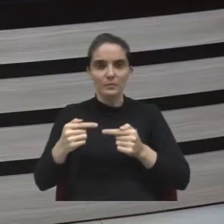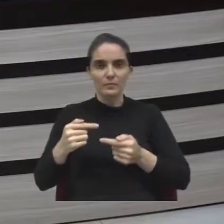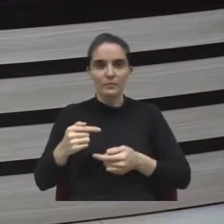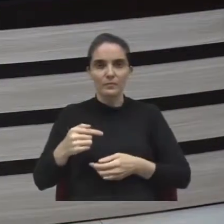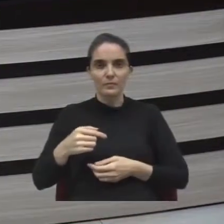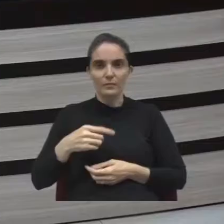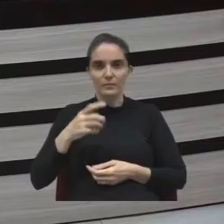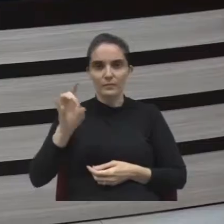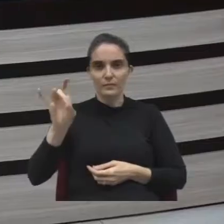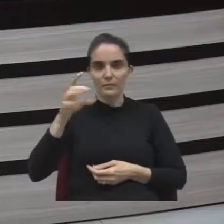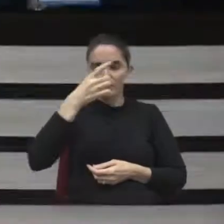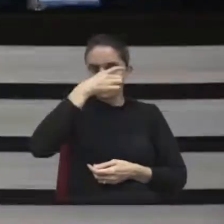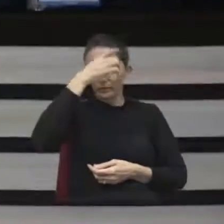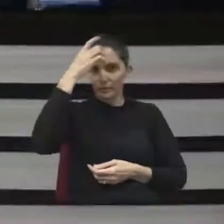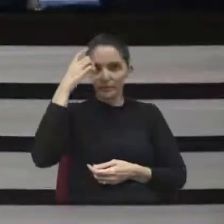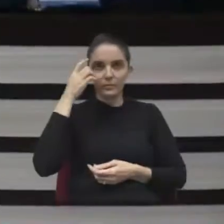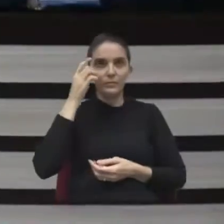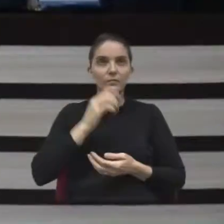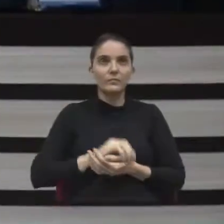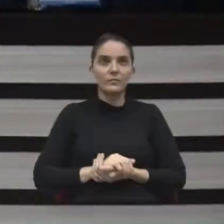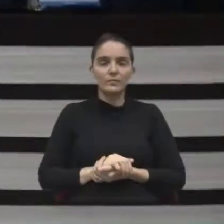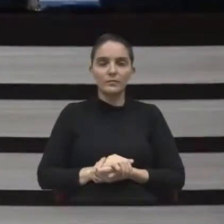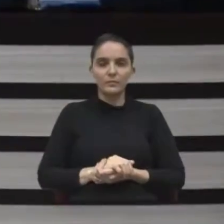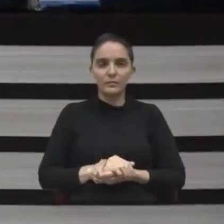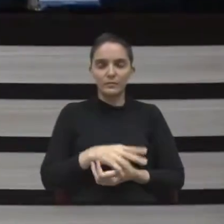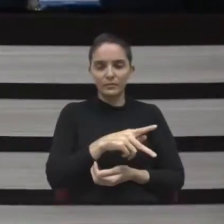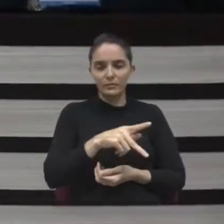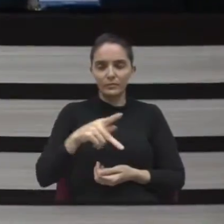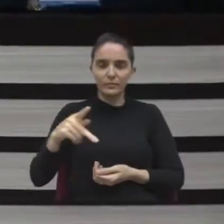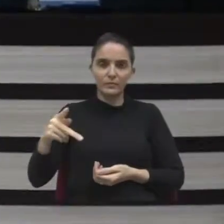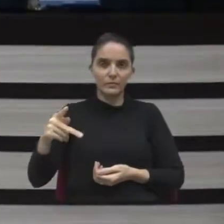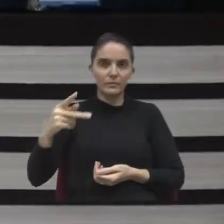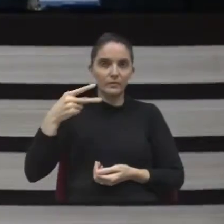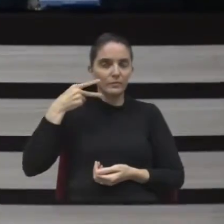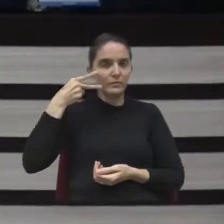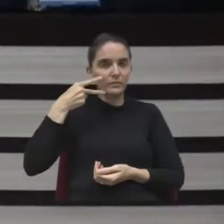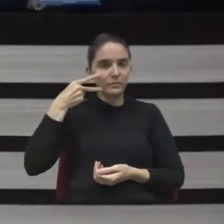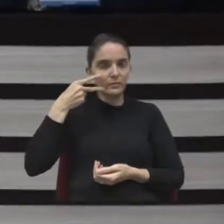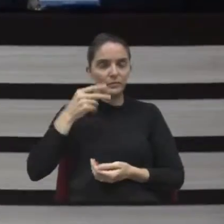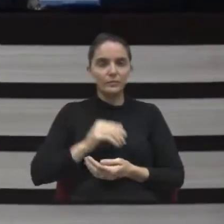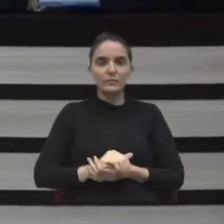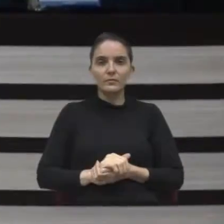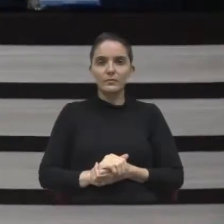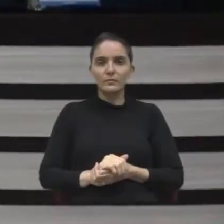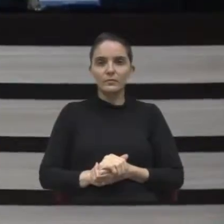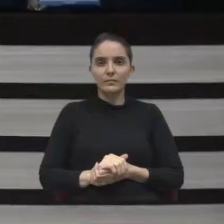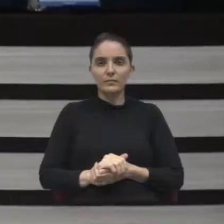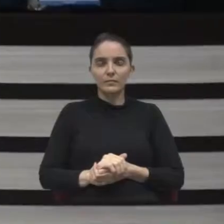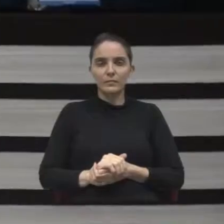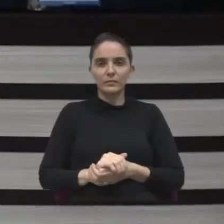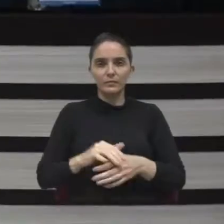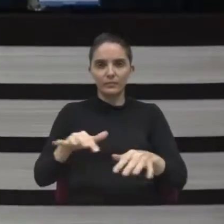Barbosa. Senhor presidente, nobres pares, público presente,